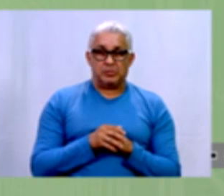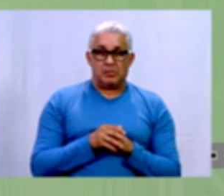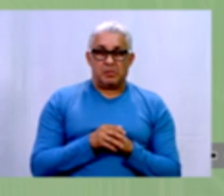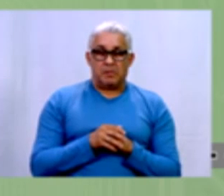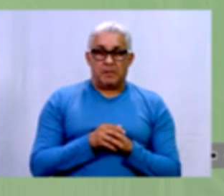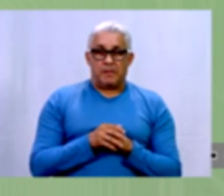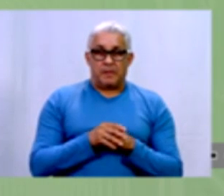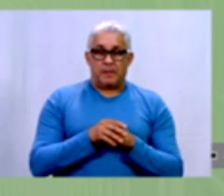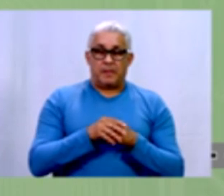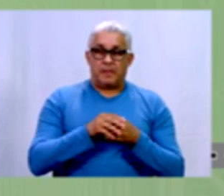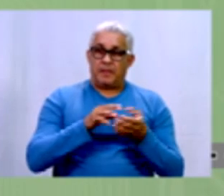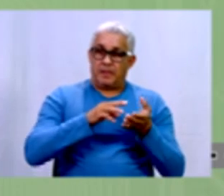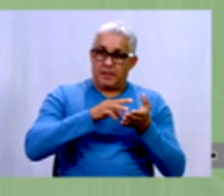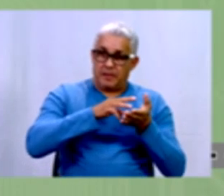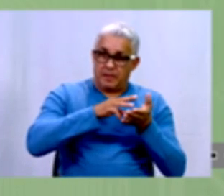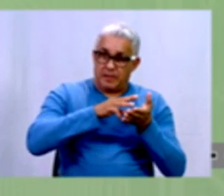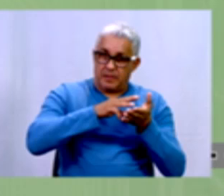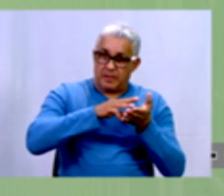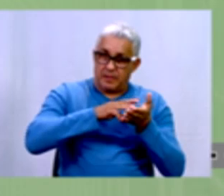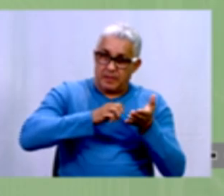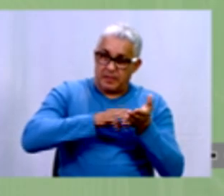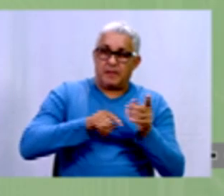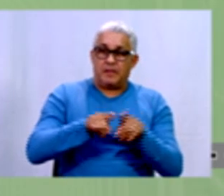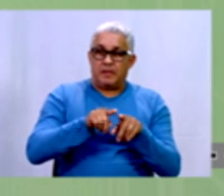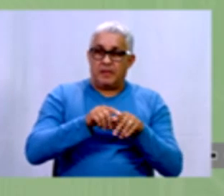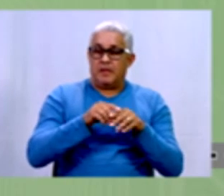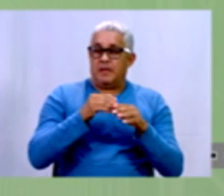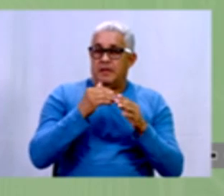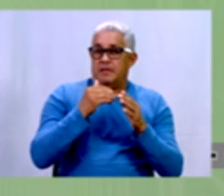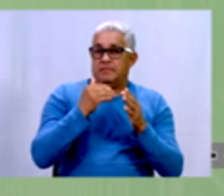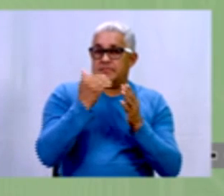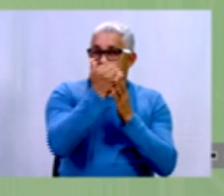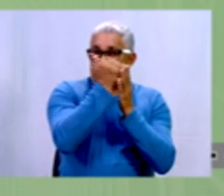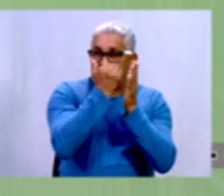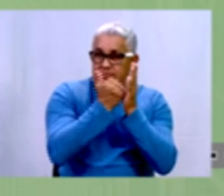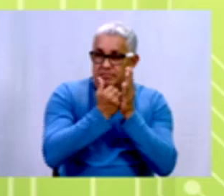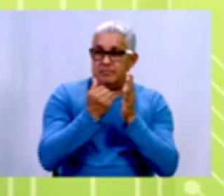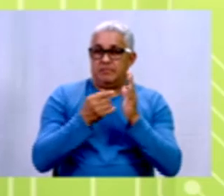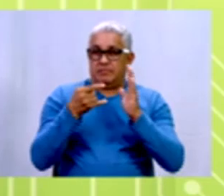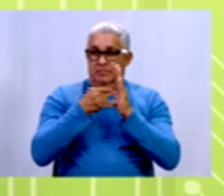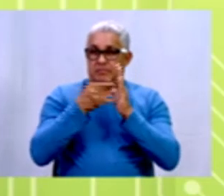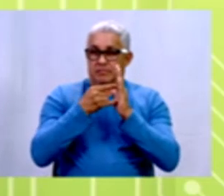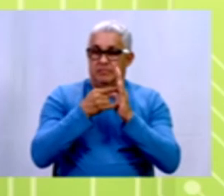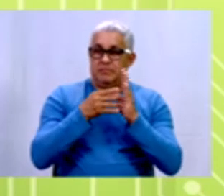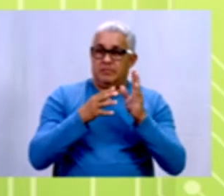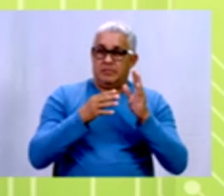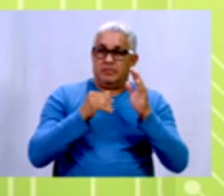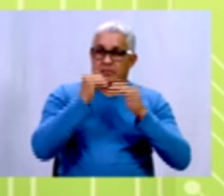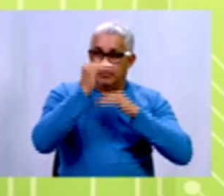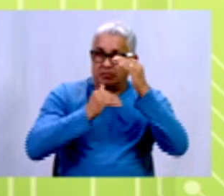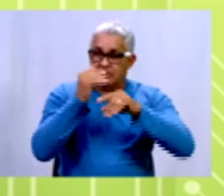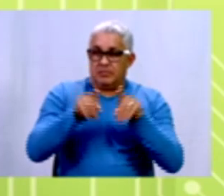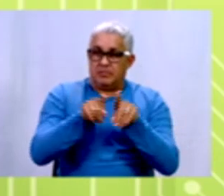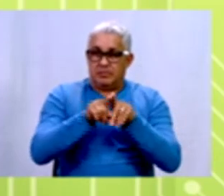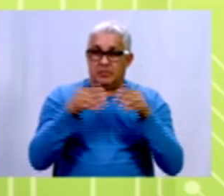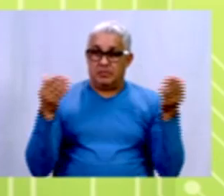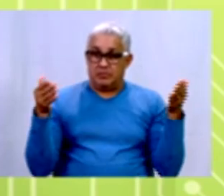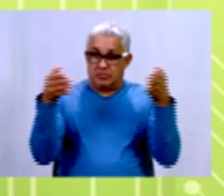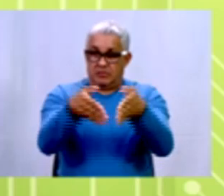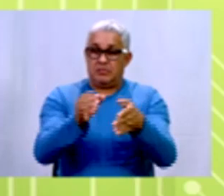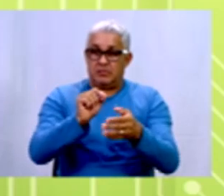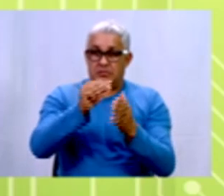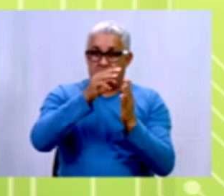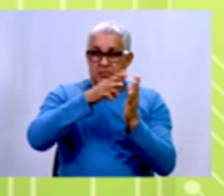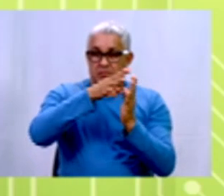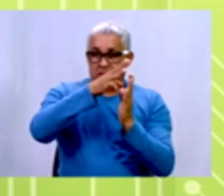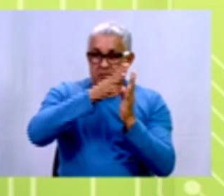os métodos, os processos de desenvolvimento de software. E hoje a nossa aula será basicamente focada na